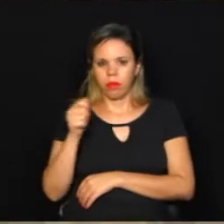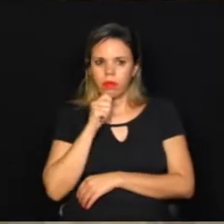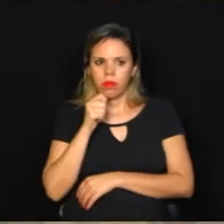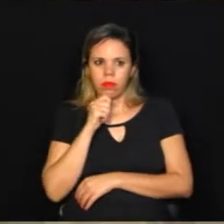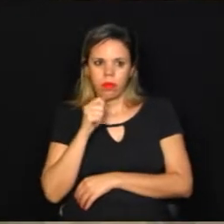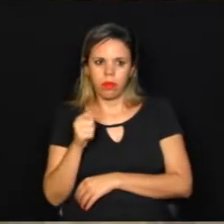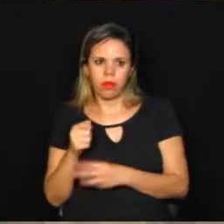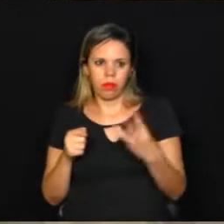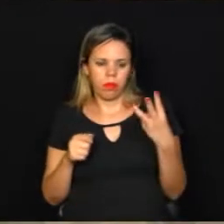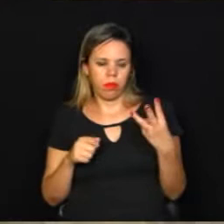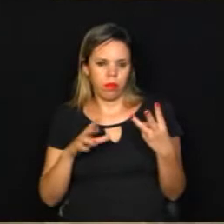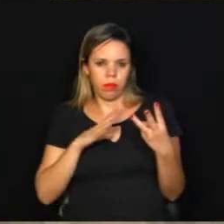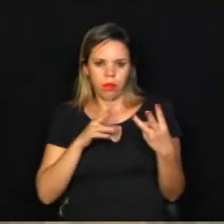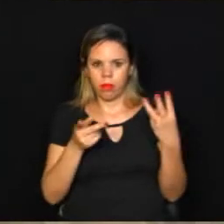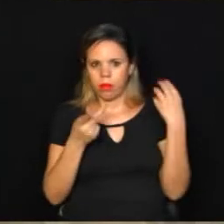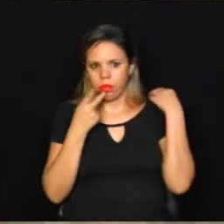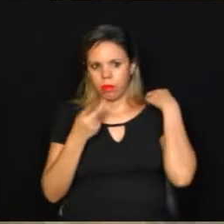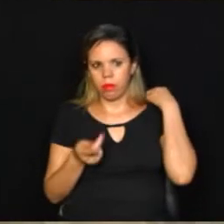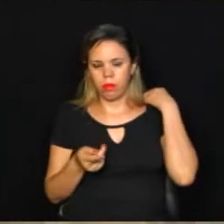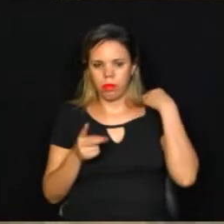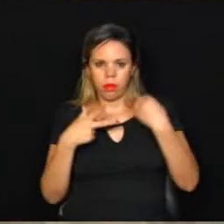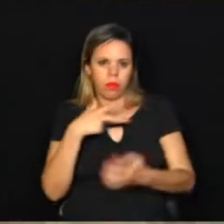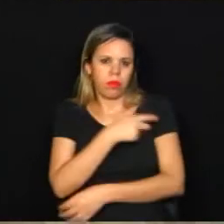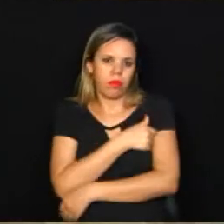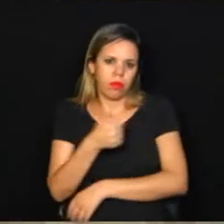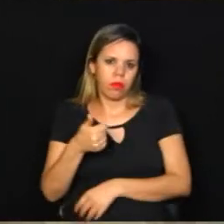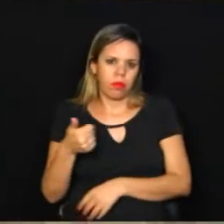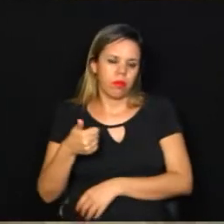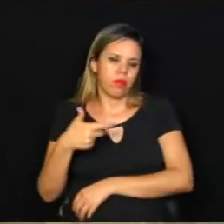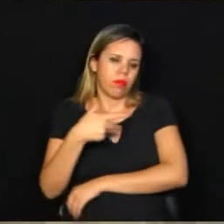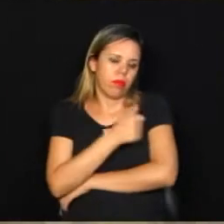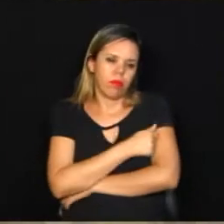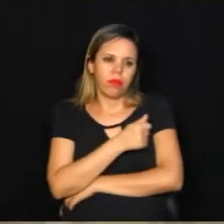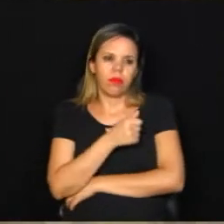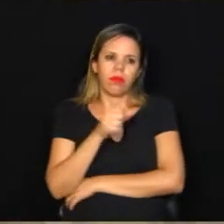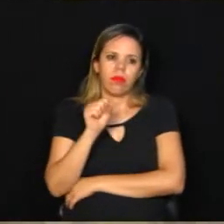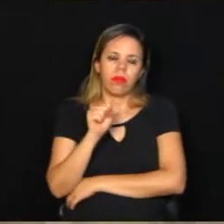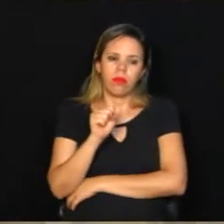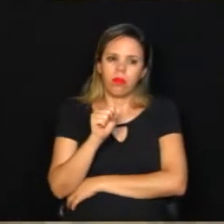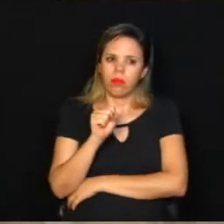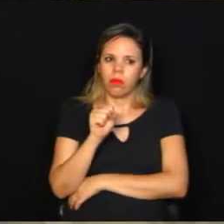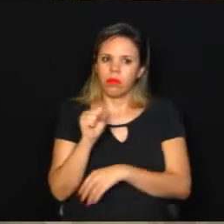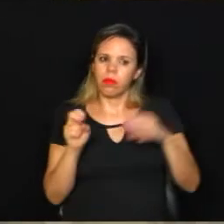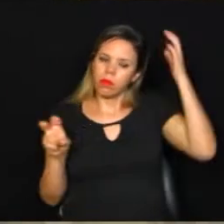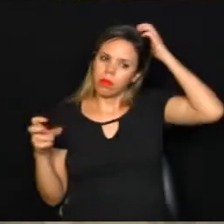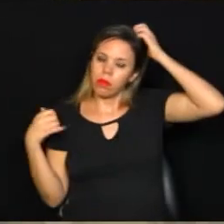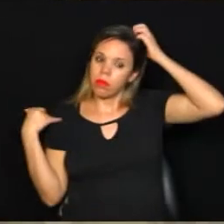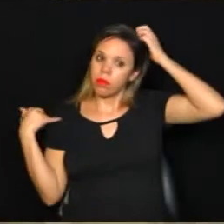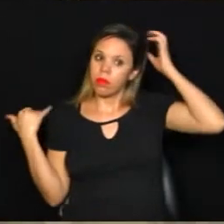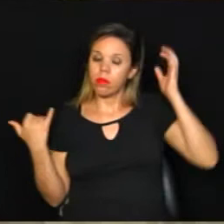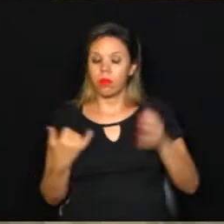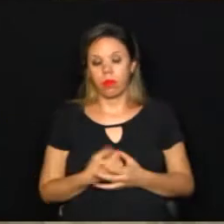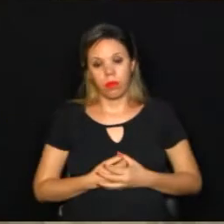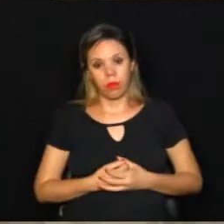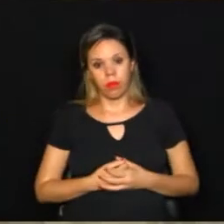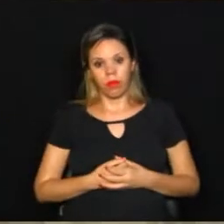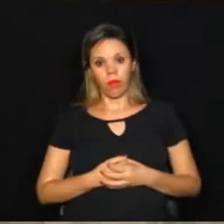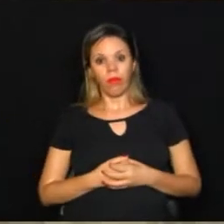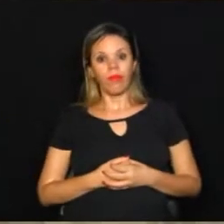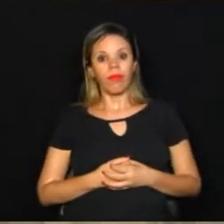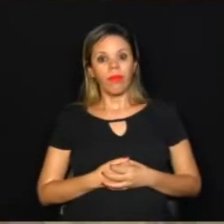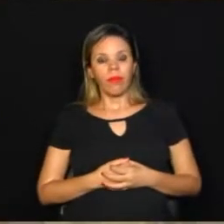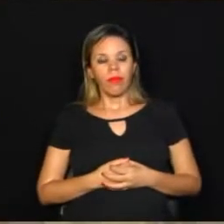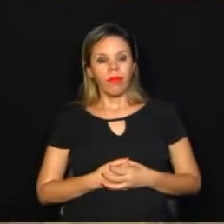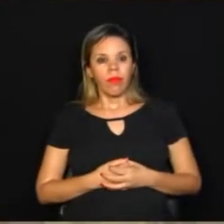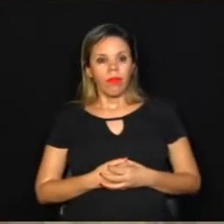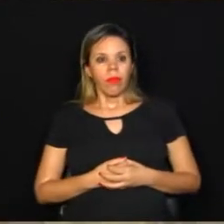essas 3 cidades que você citou, a vacinação ainda... Primeira dose. Primeira dose para as pessoas acima dos 85 anos. Mina,